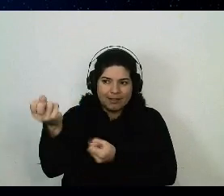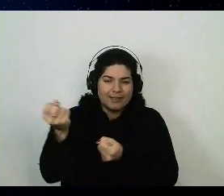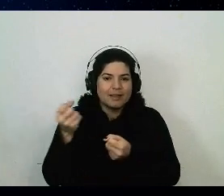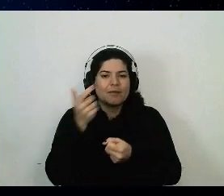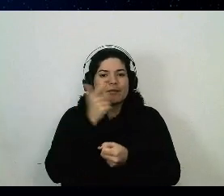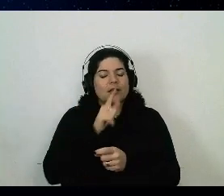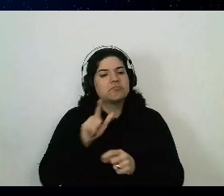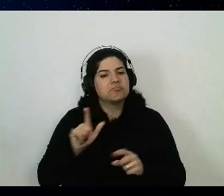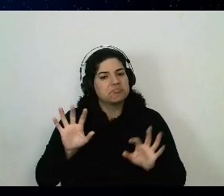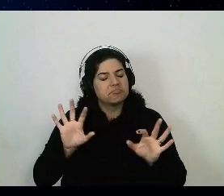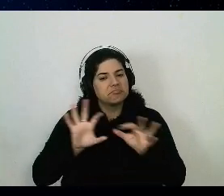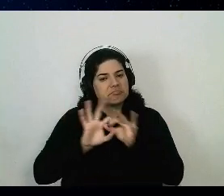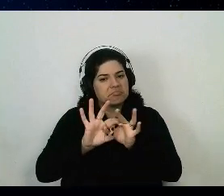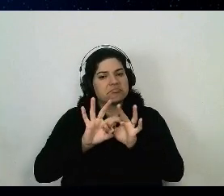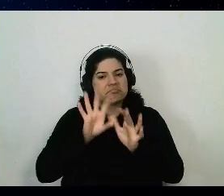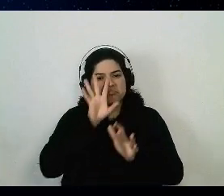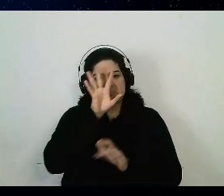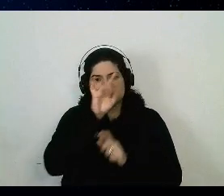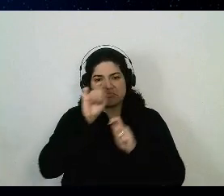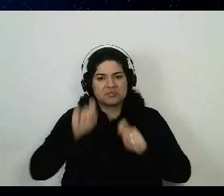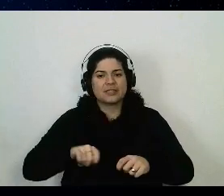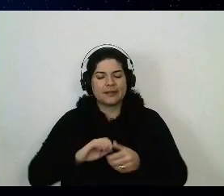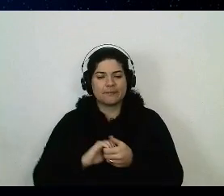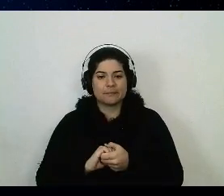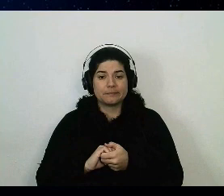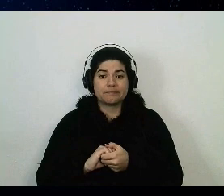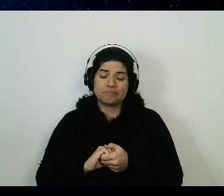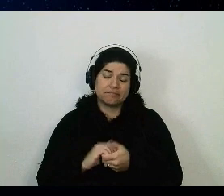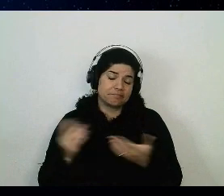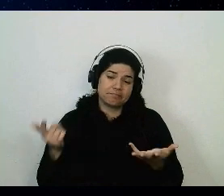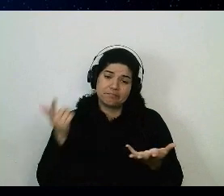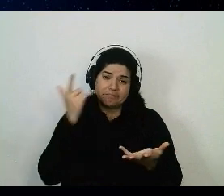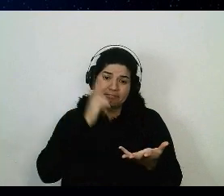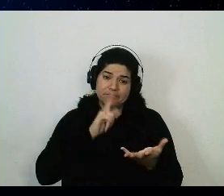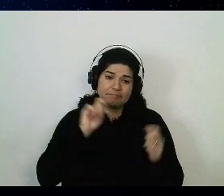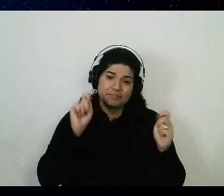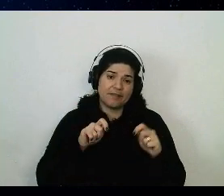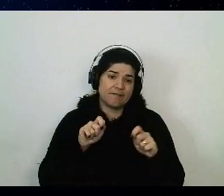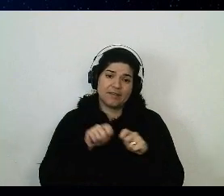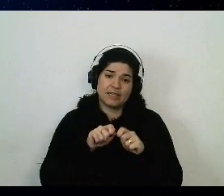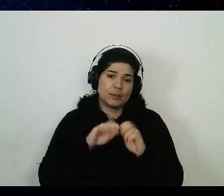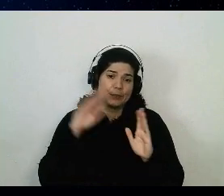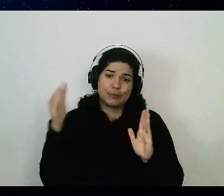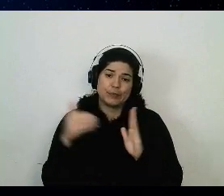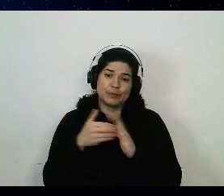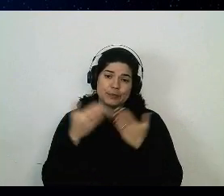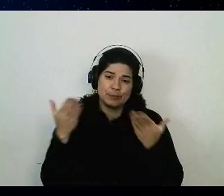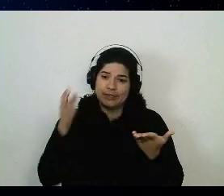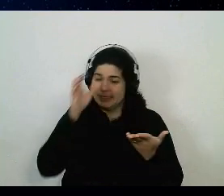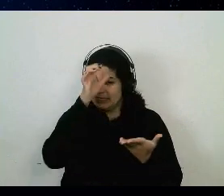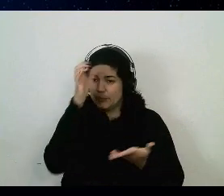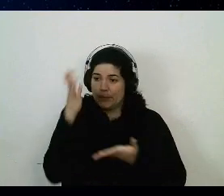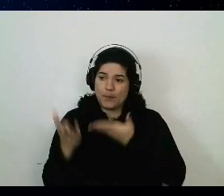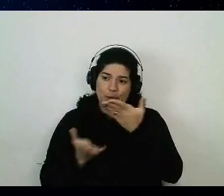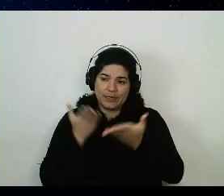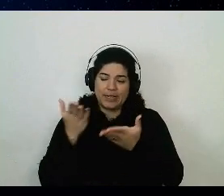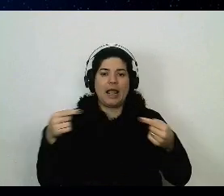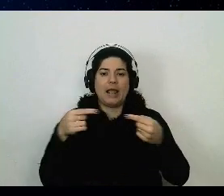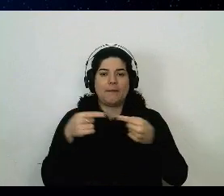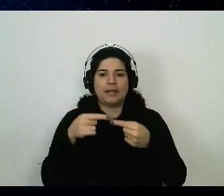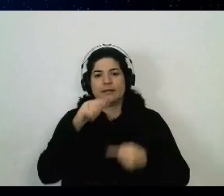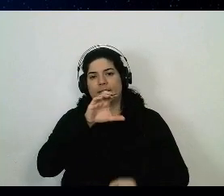dele. Aí eu faço expansão, aí eu faço, enfim, né? Aí a gente faz todo o processo ali com o cliente, aí que envolve mais a parte de CS